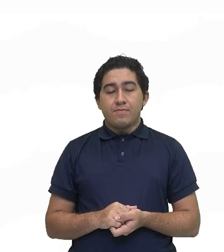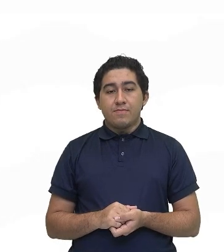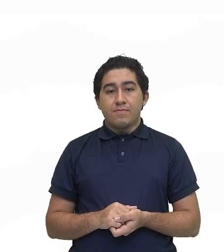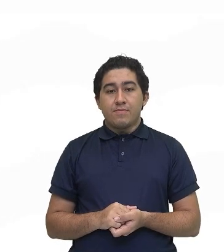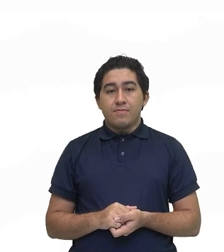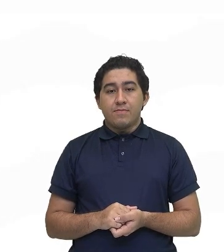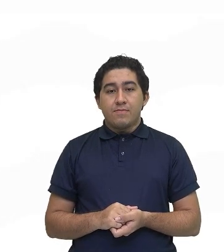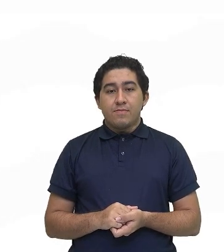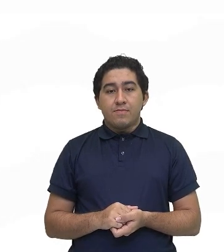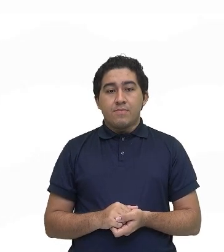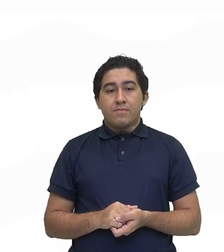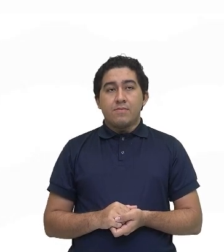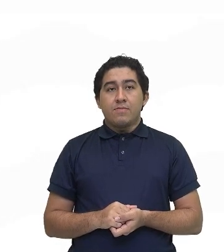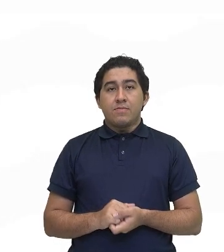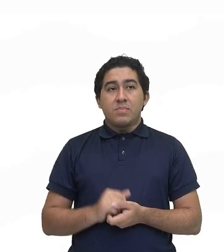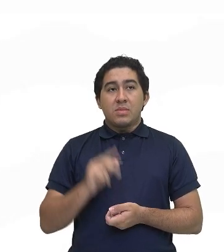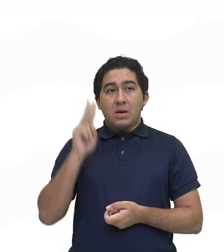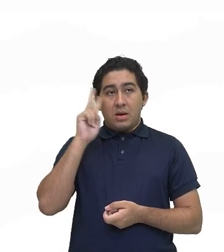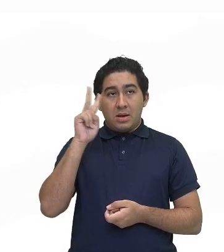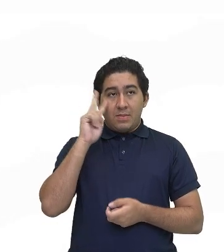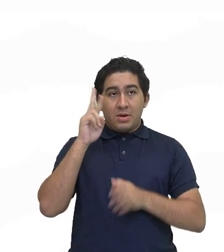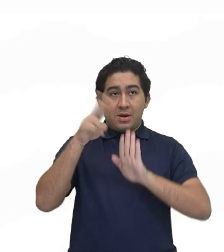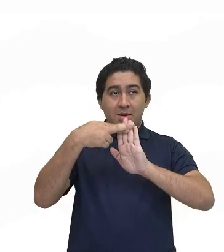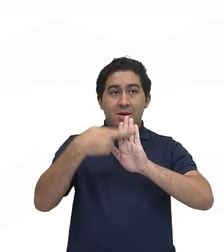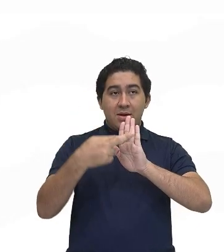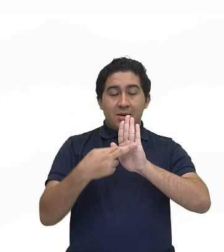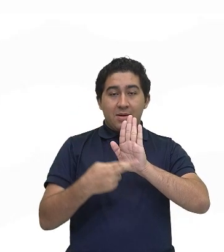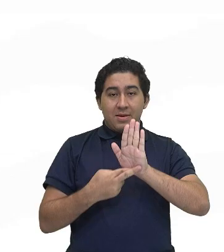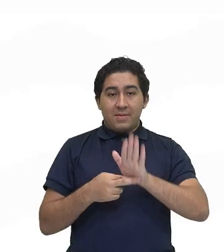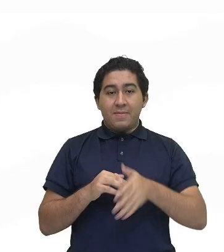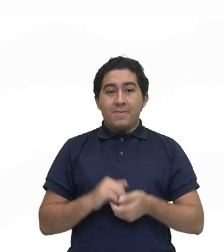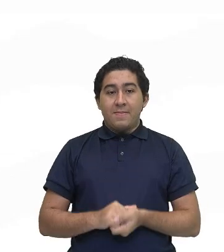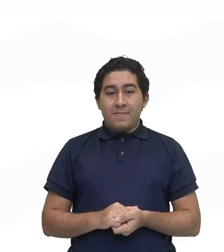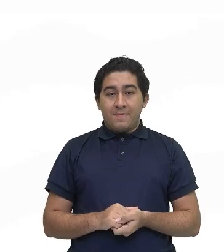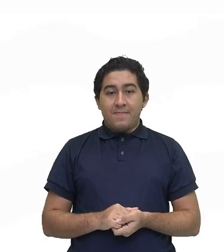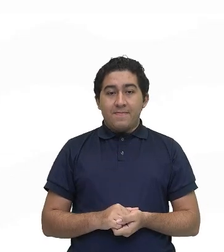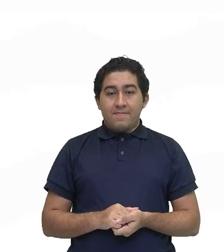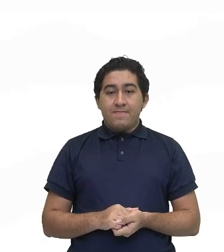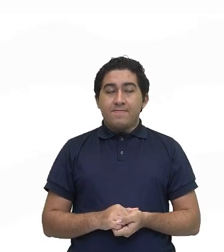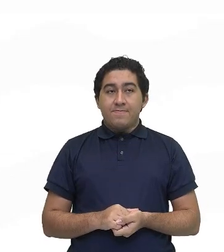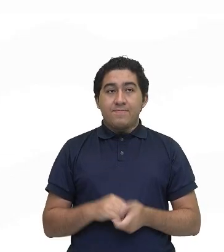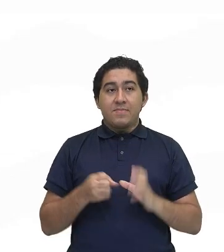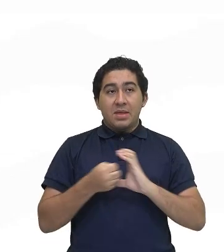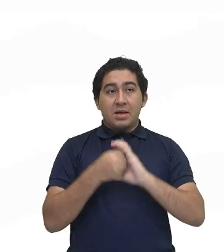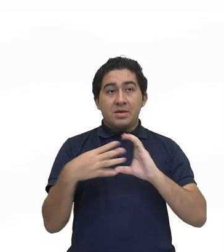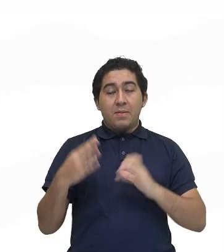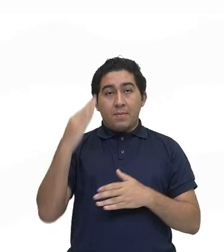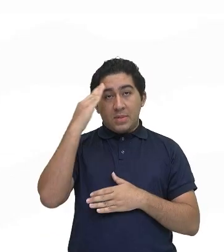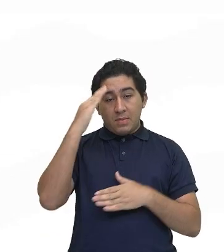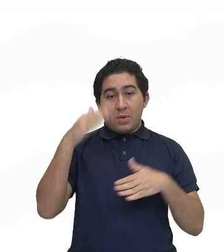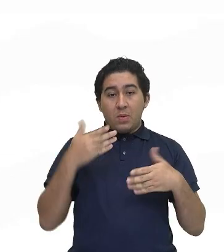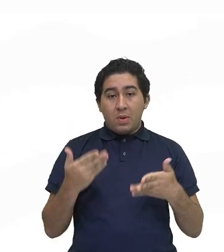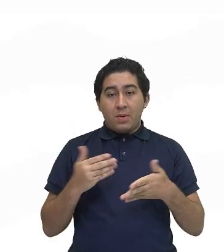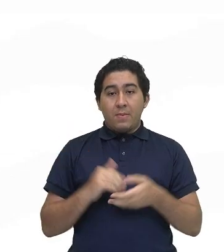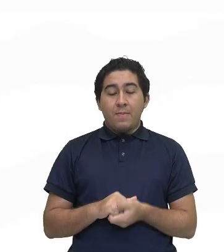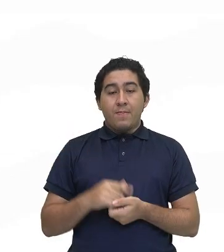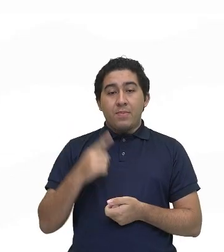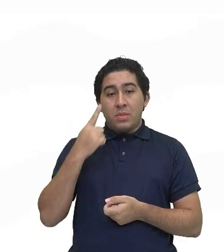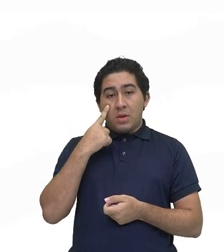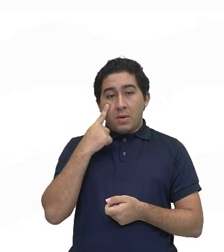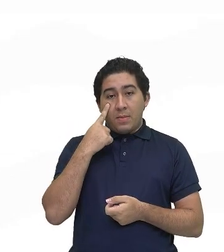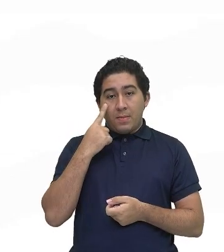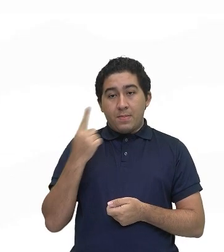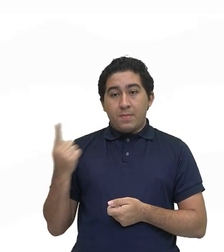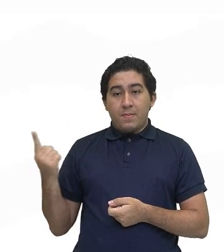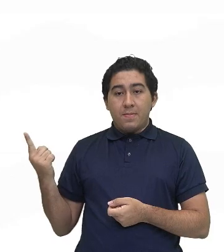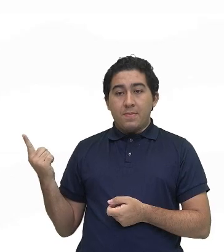do nosso critério para arredondar. Ao arredondar, o critério mais comum é observar o